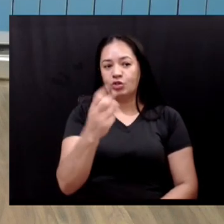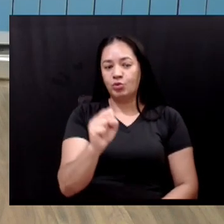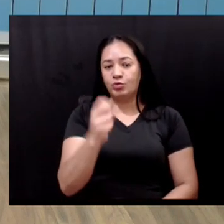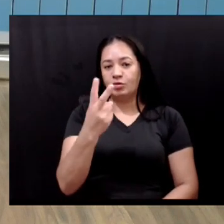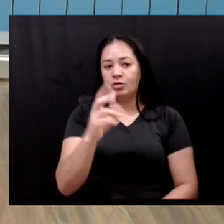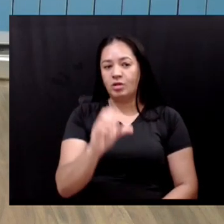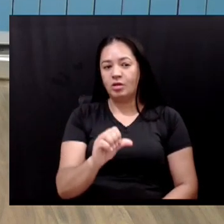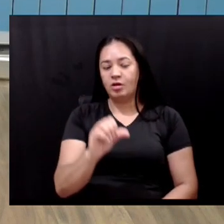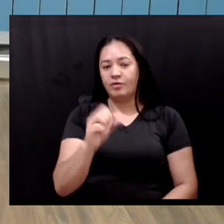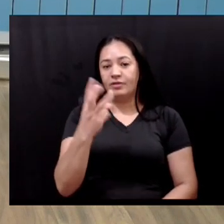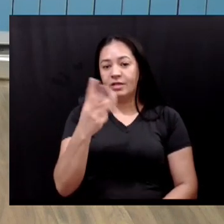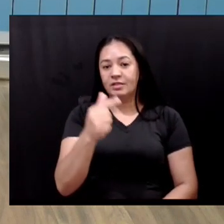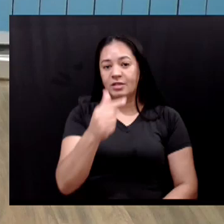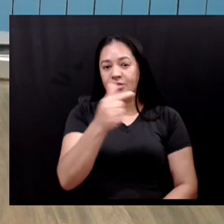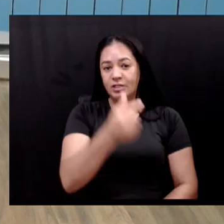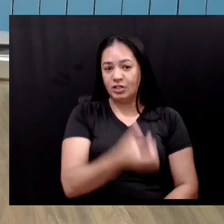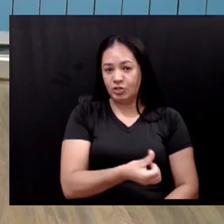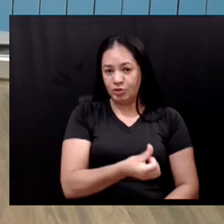direto.